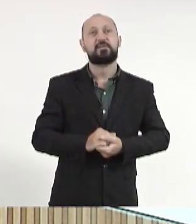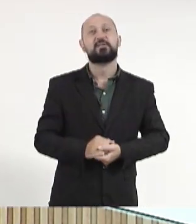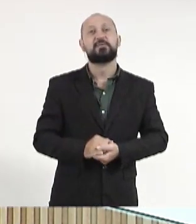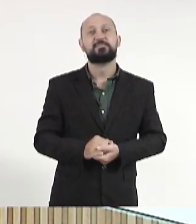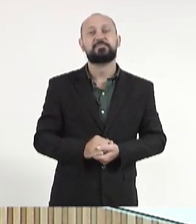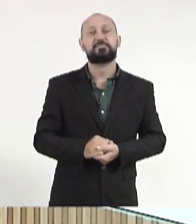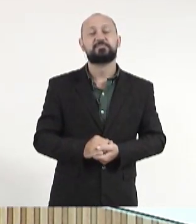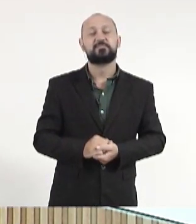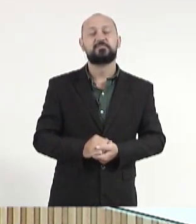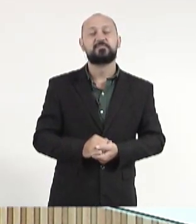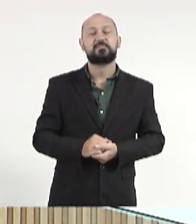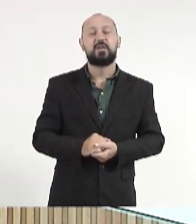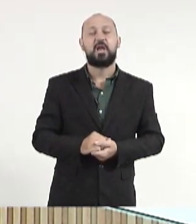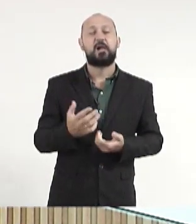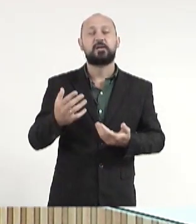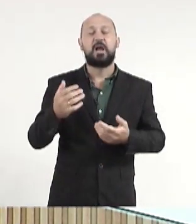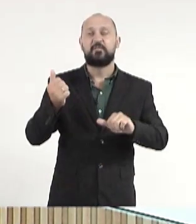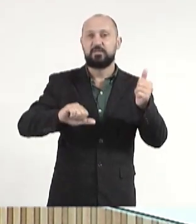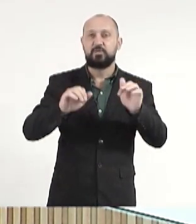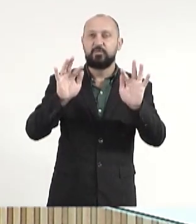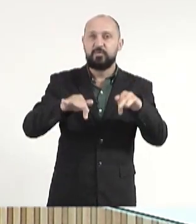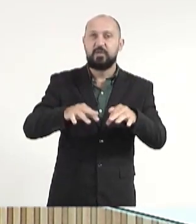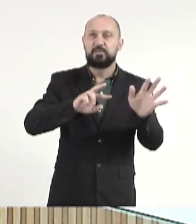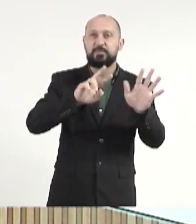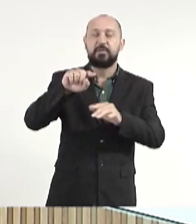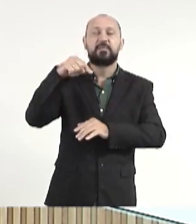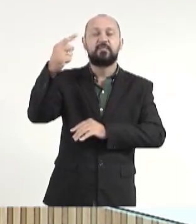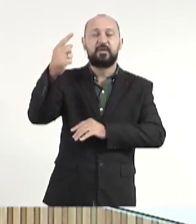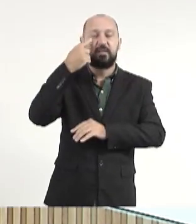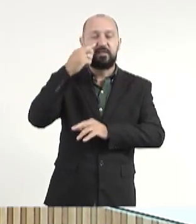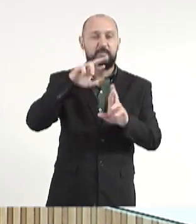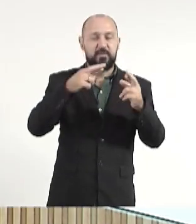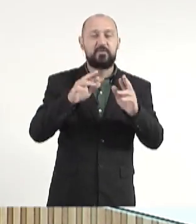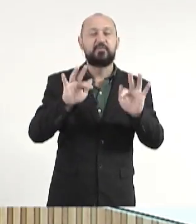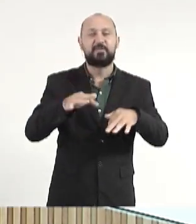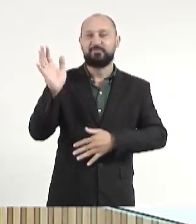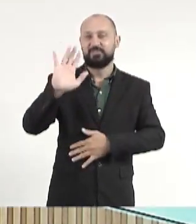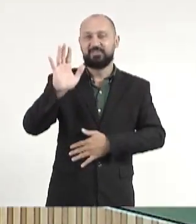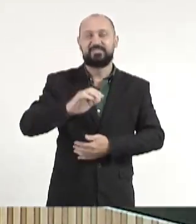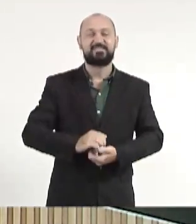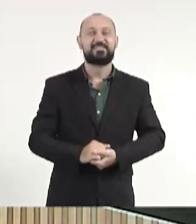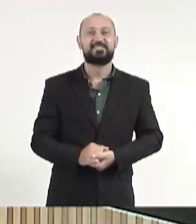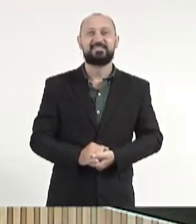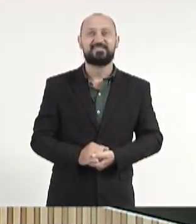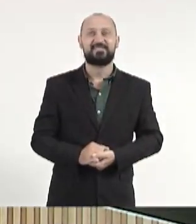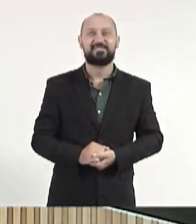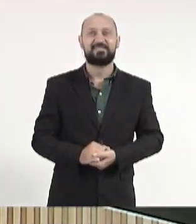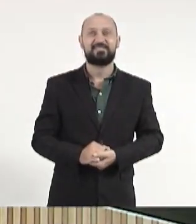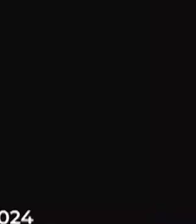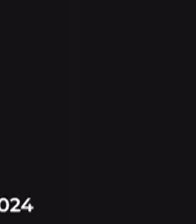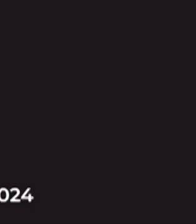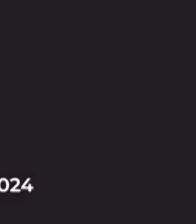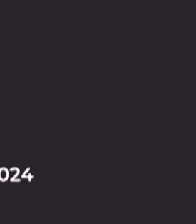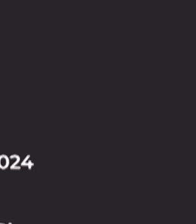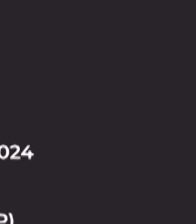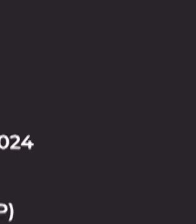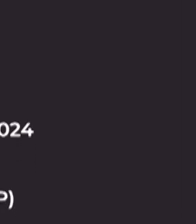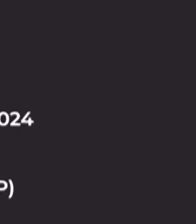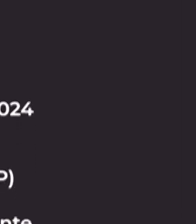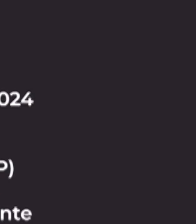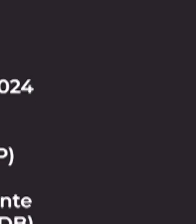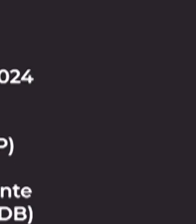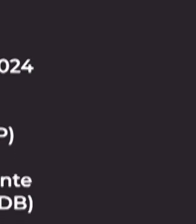1 ano. 11h08 em Mato Grosso do Sul. Então, com essa informação a gente encerra a edição de hoje aqui do Redação Final, a última da semana,